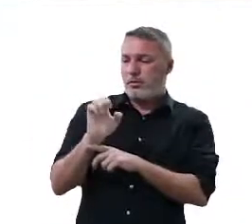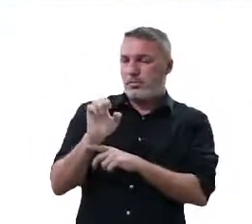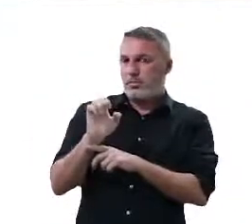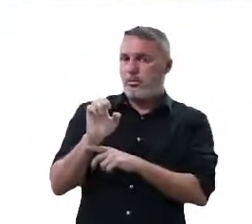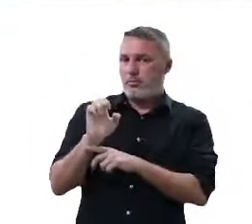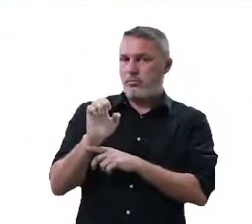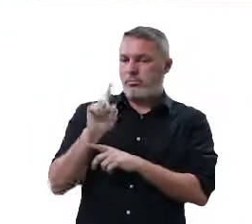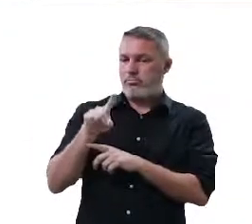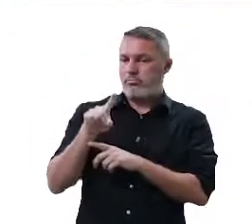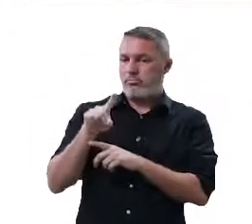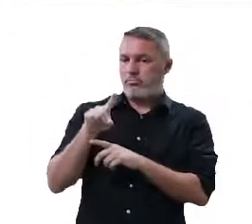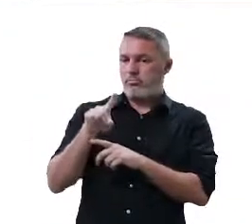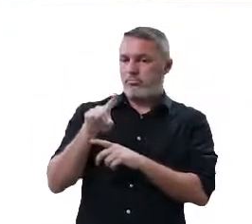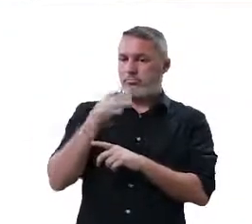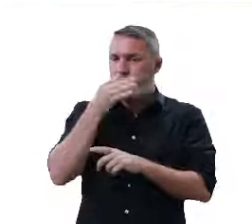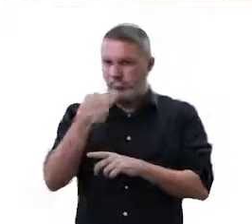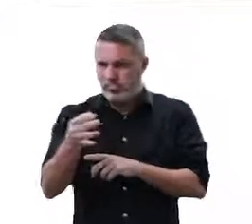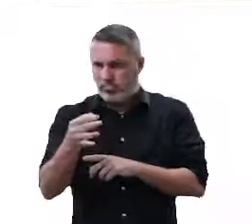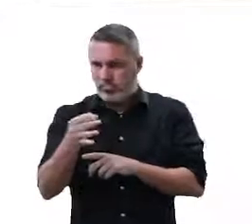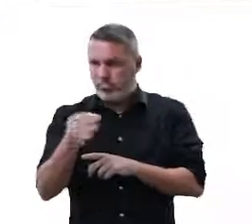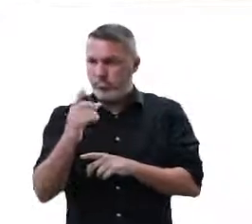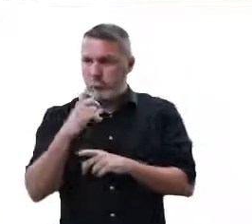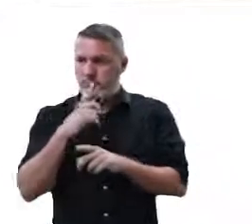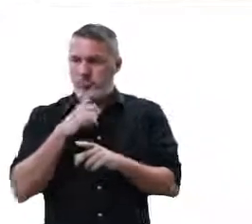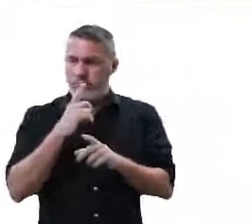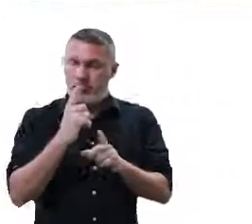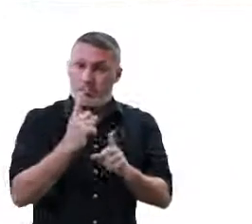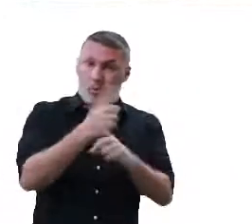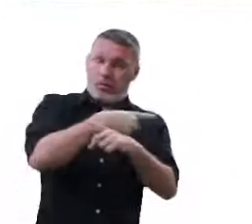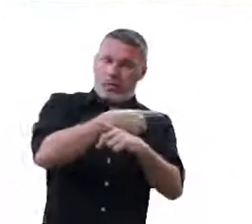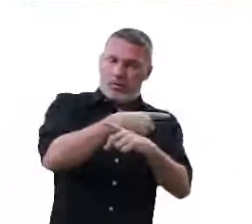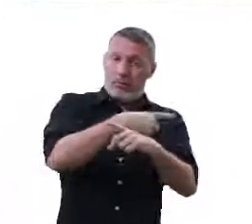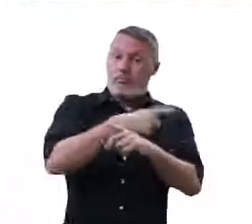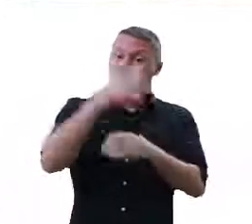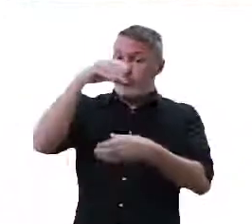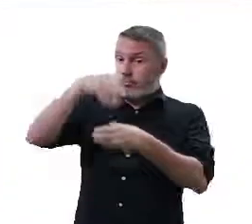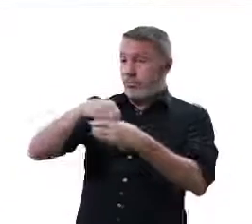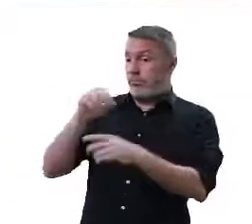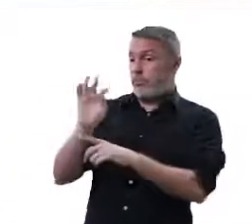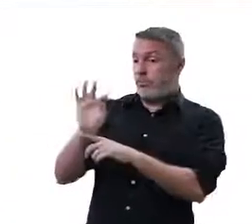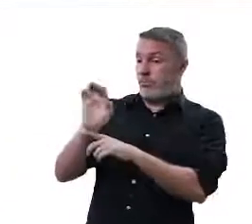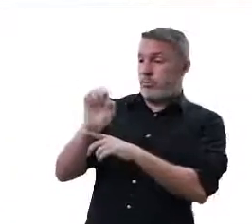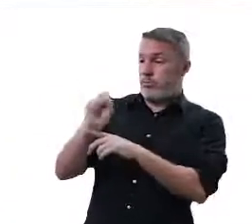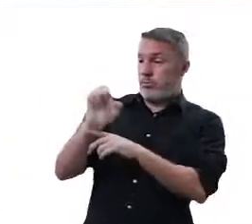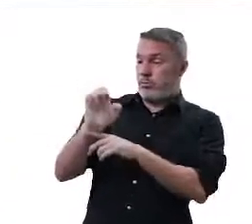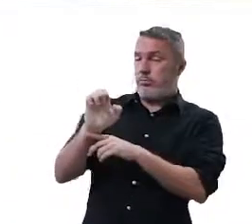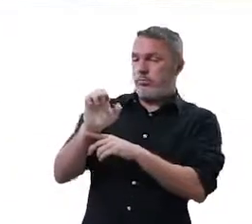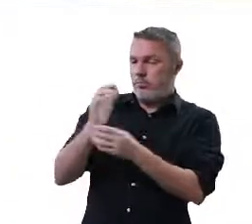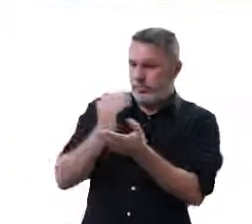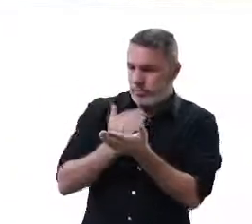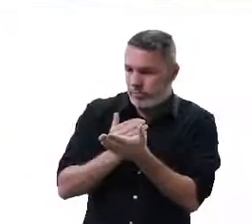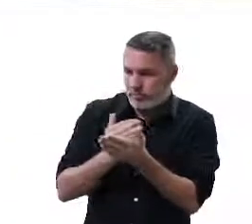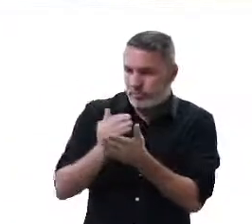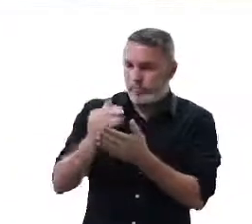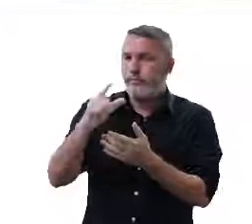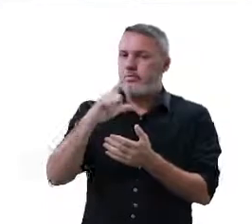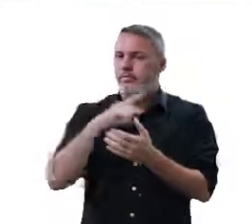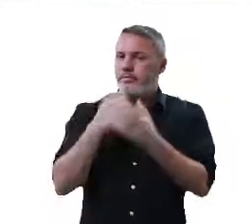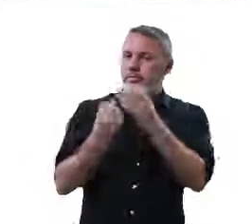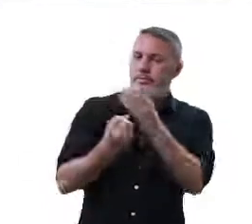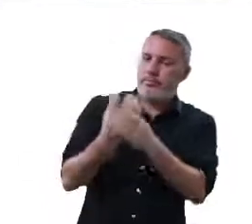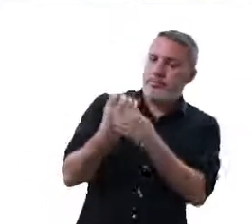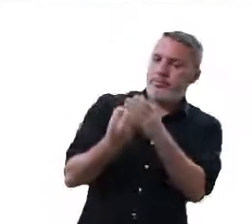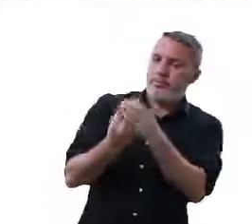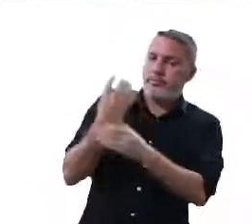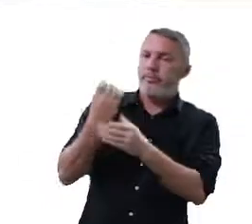que é a situação vigente. Aí temos o seu contrário. Dentro dessa tese, começa a aparecer, né,